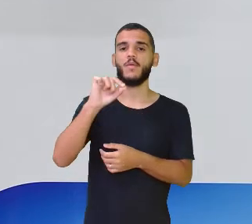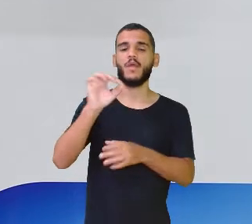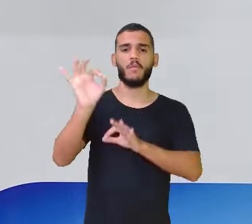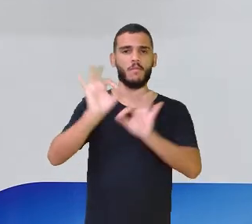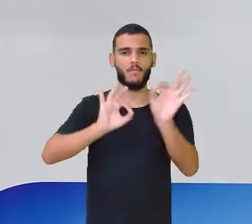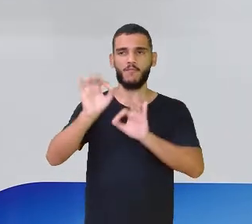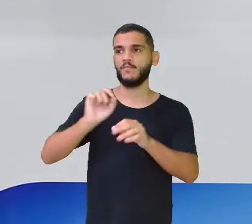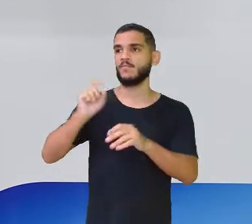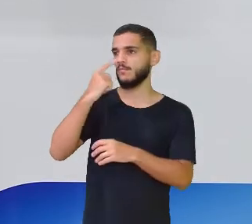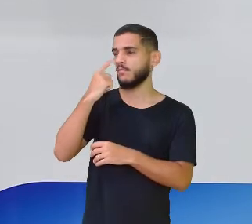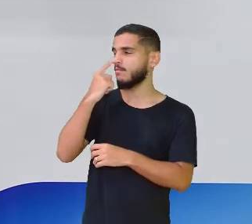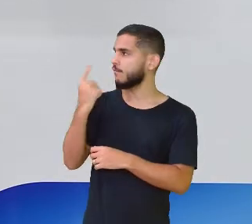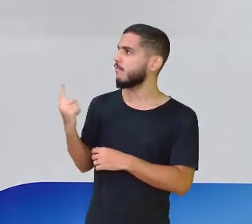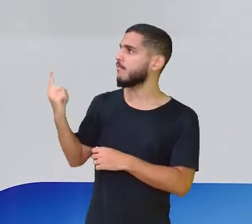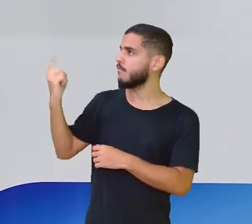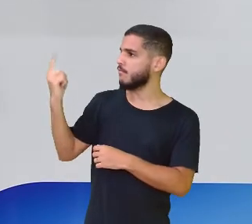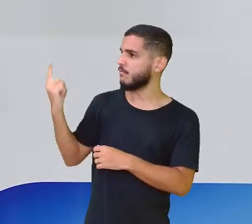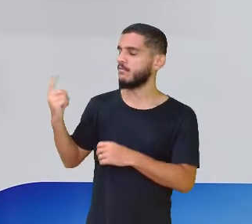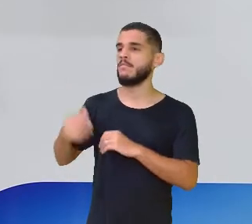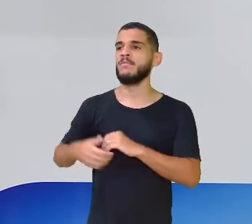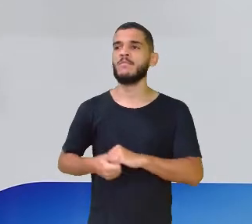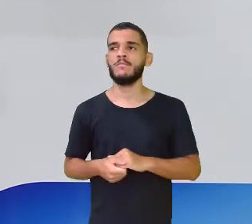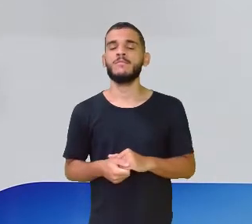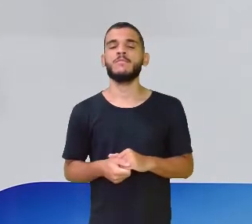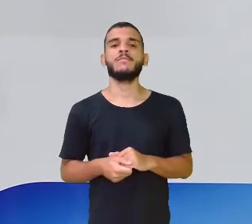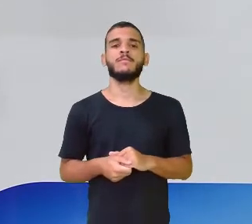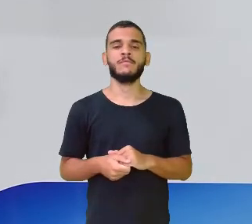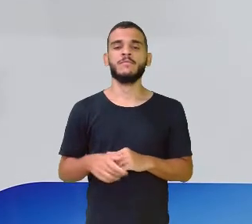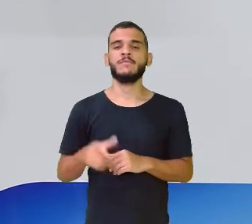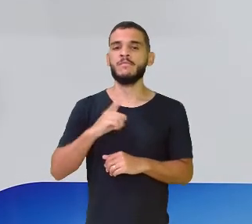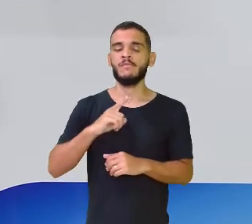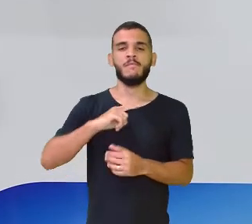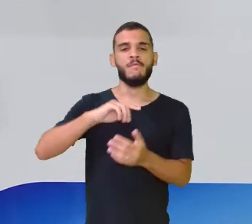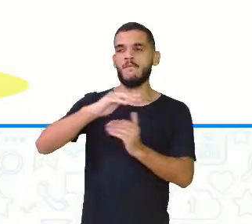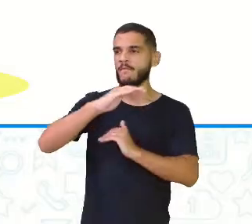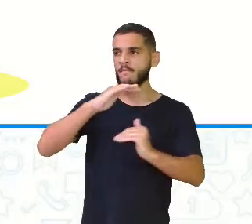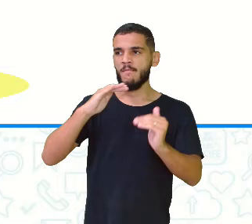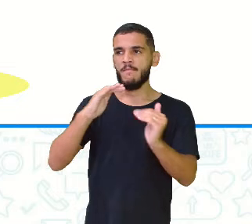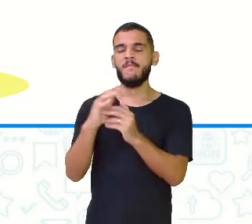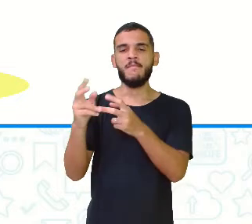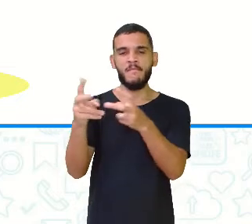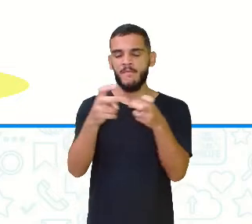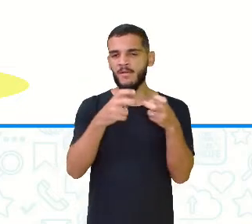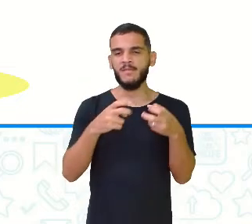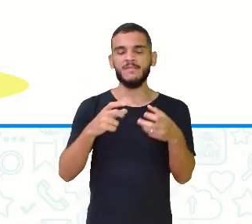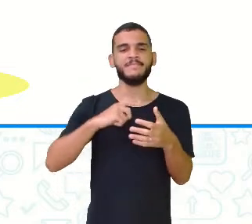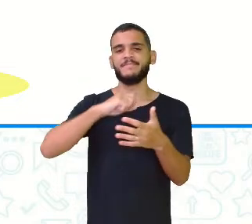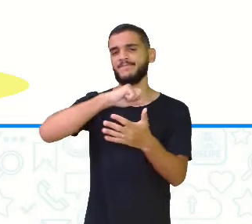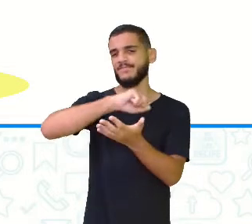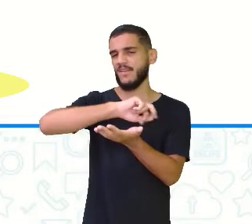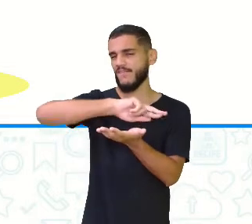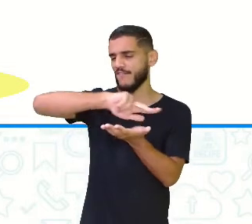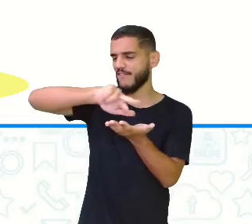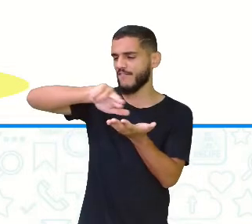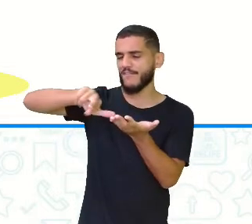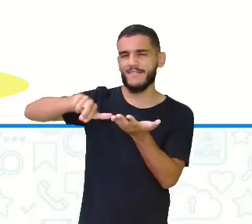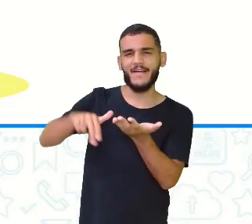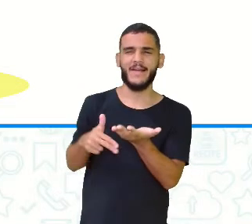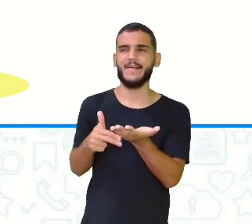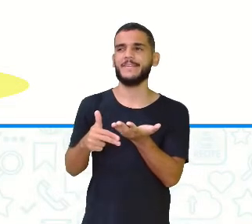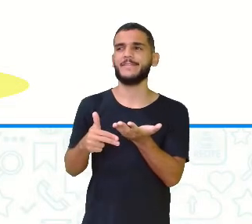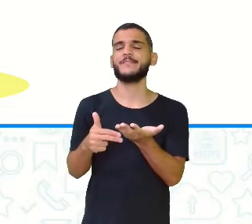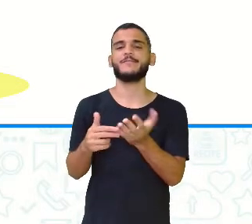quadrinho do reino dos seres vivos. Eu tenho o reino Monera, eu tenho o reino Protista, eu tenho o reino Animalia, o